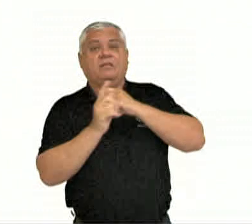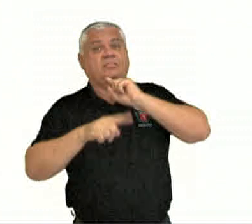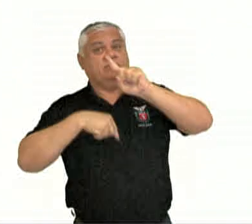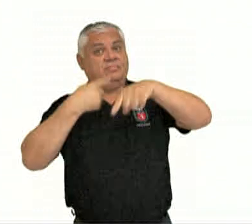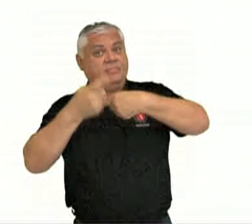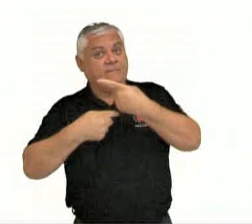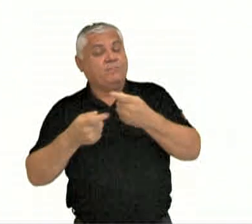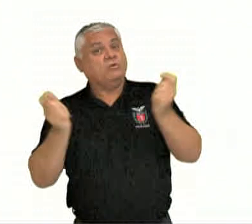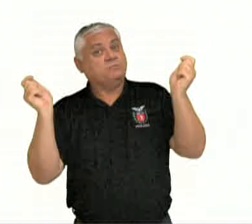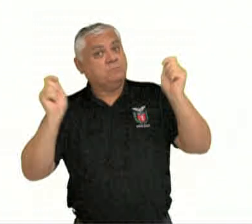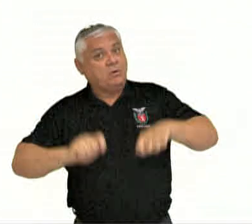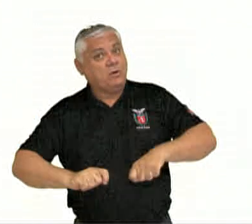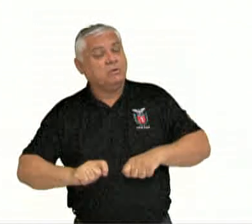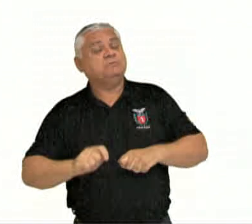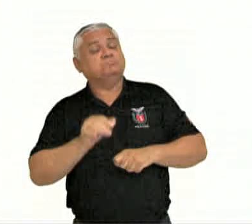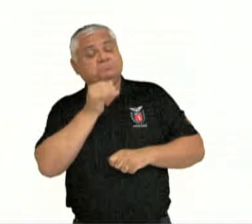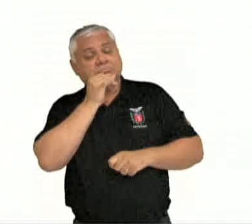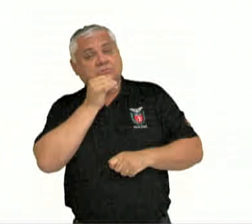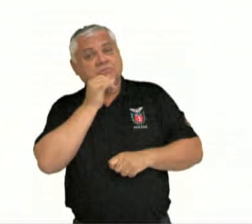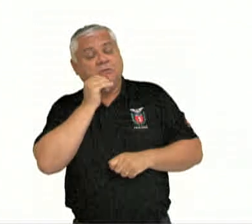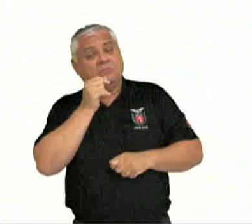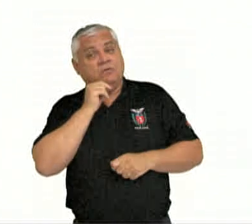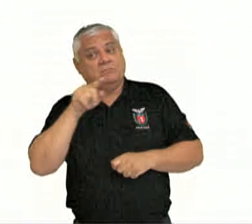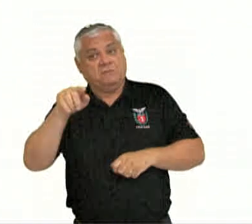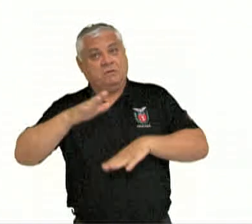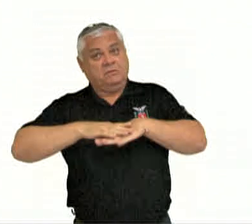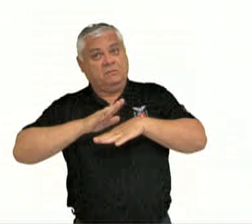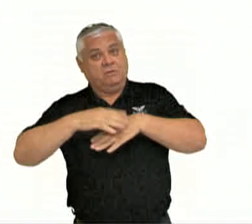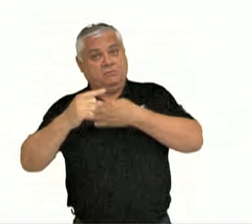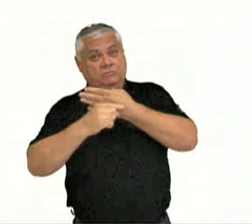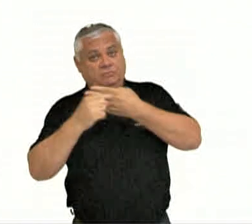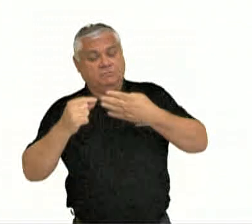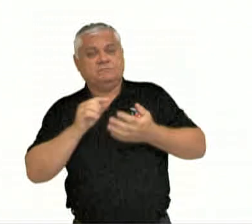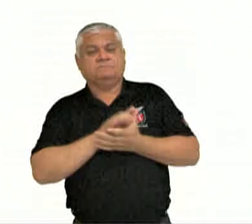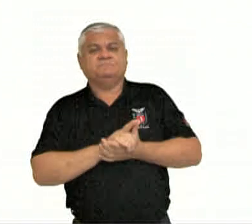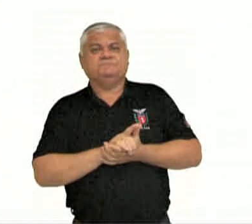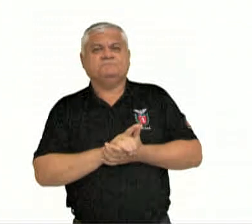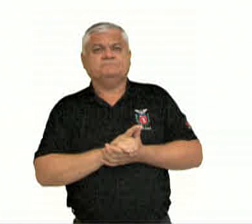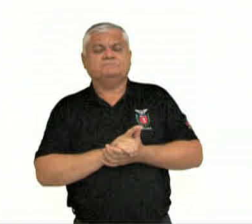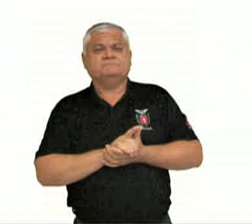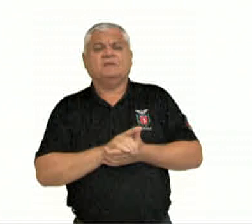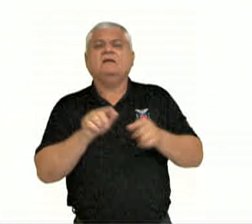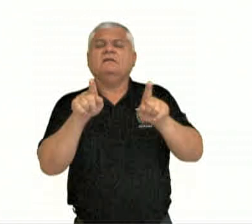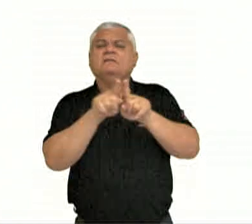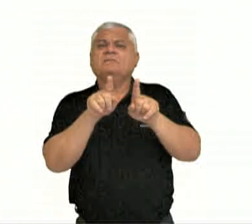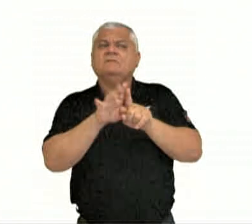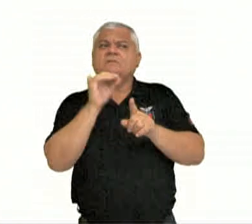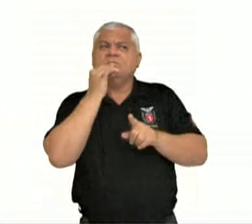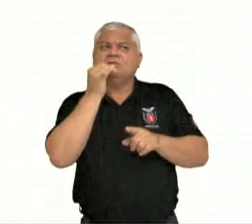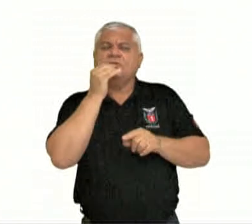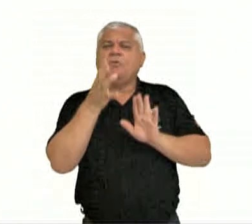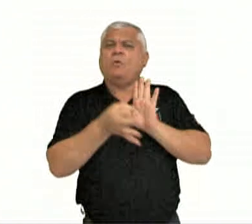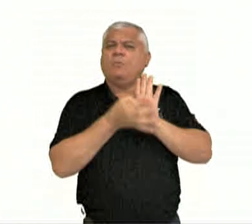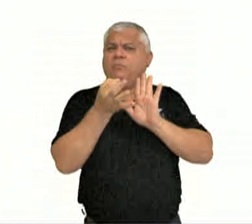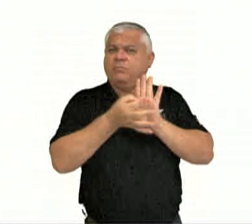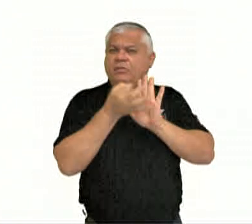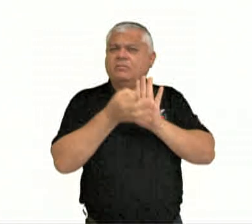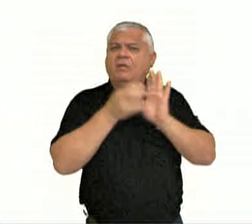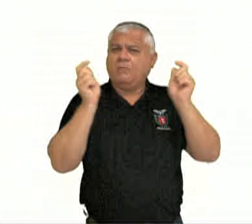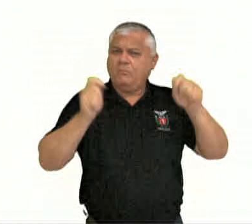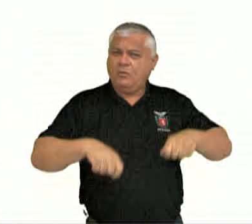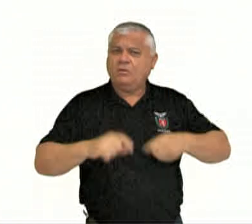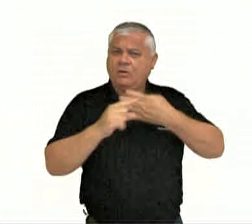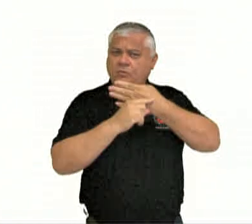uma possibilidade segundo a visão do autor. Podemos considerar que o trecho seja uma opinião do autor, porque